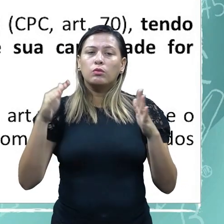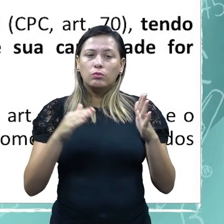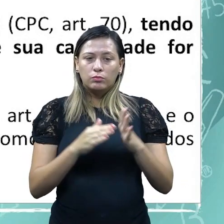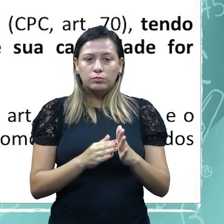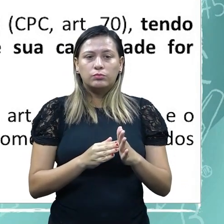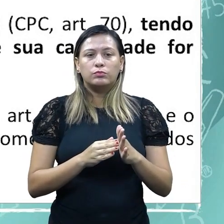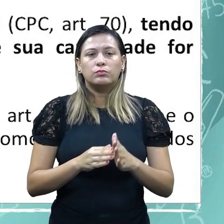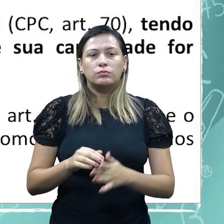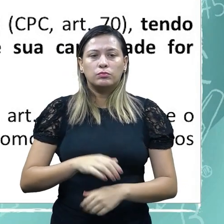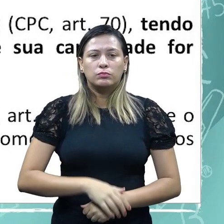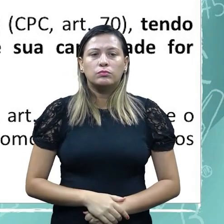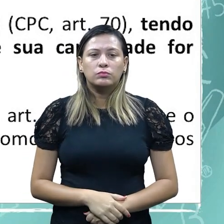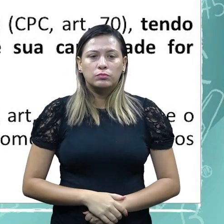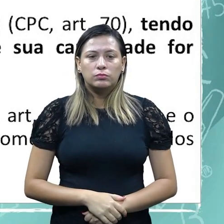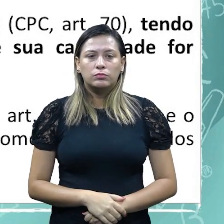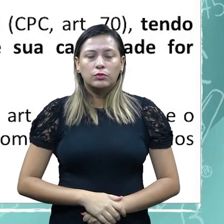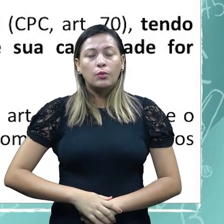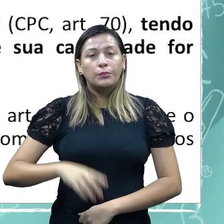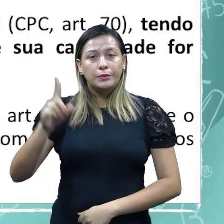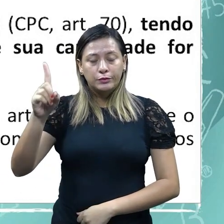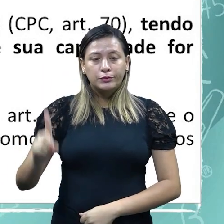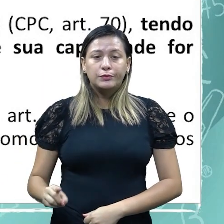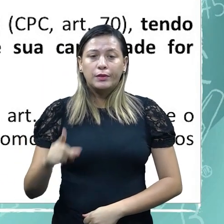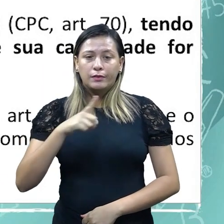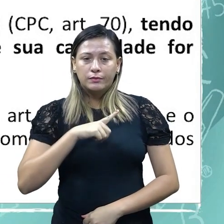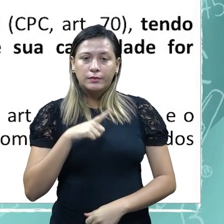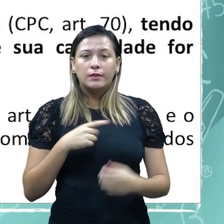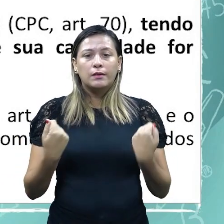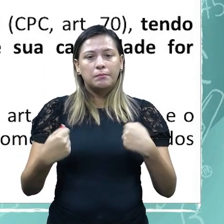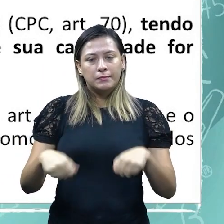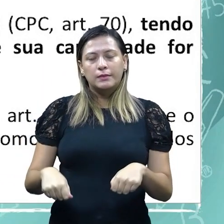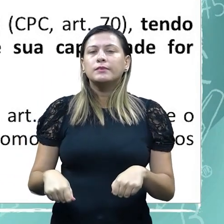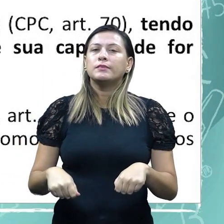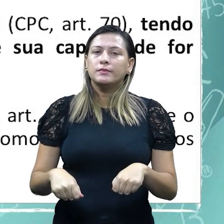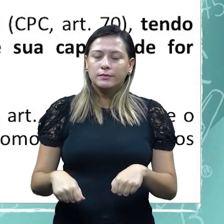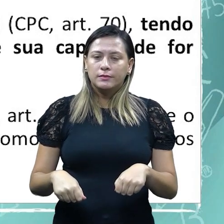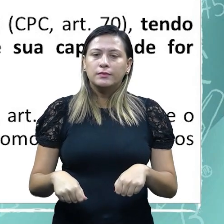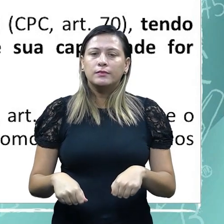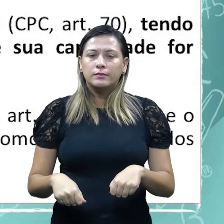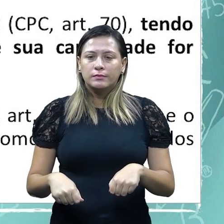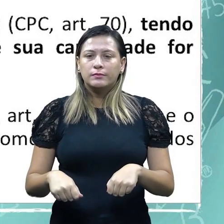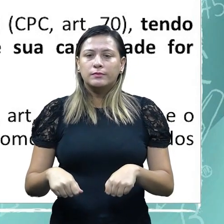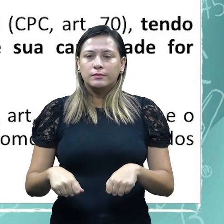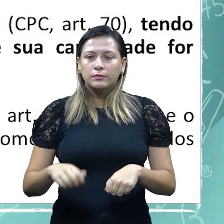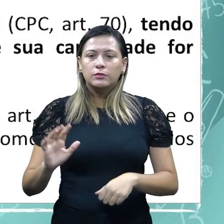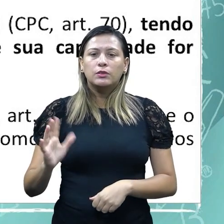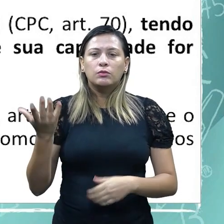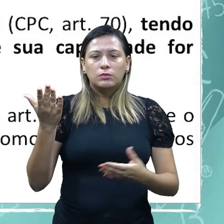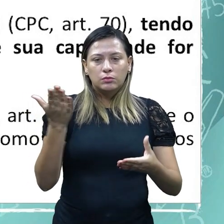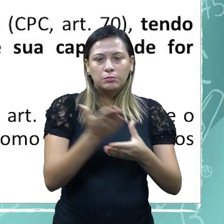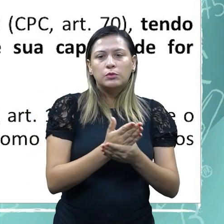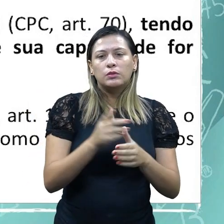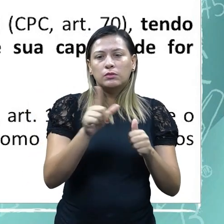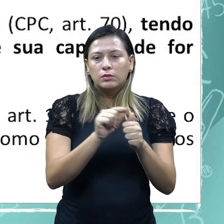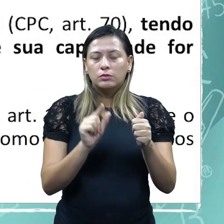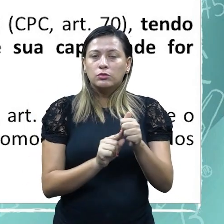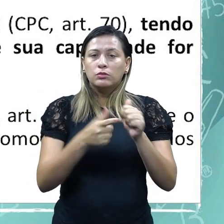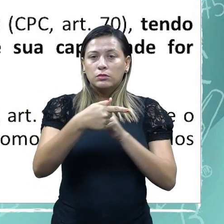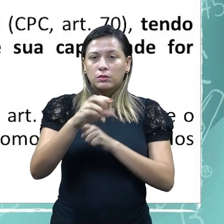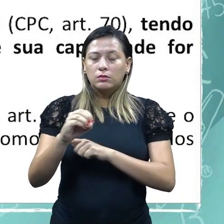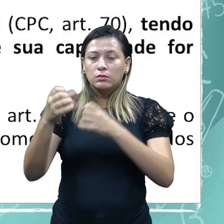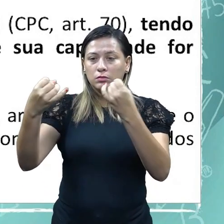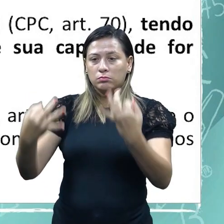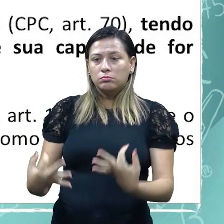dos seus direitos tem capacidade para estar em juízo. Então, o artigo 70 está te falando isso. Pressuposto da